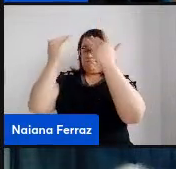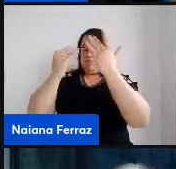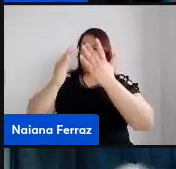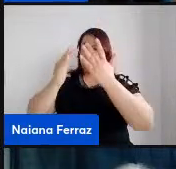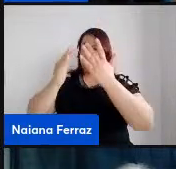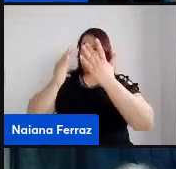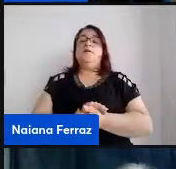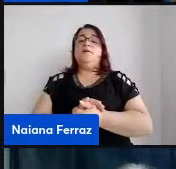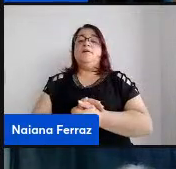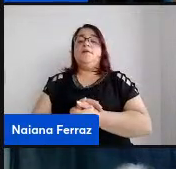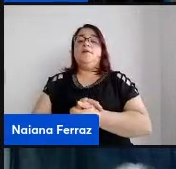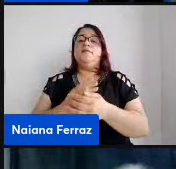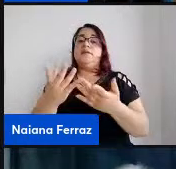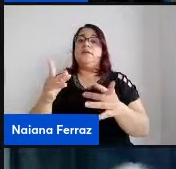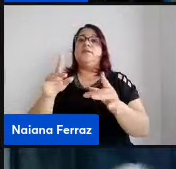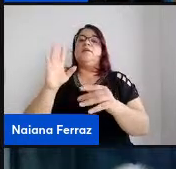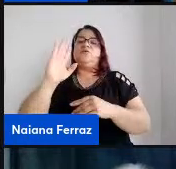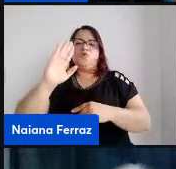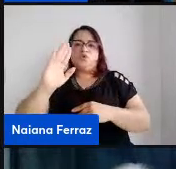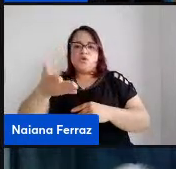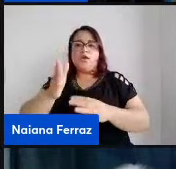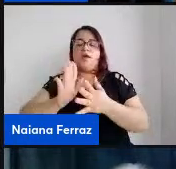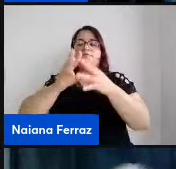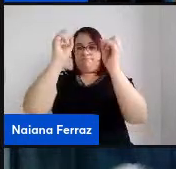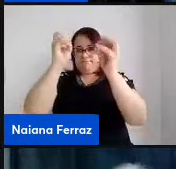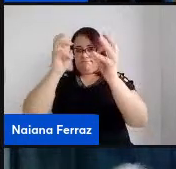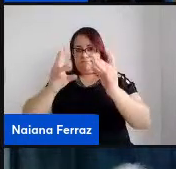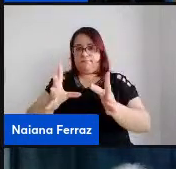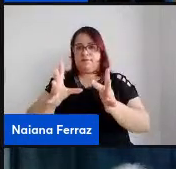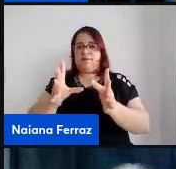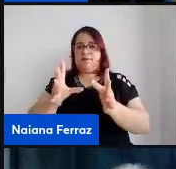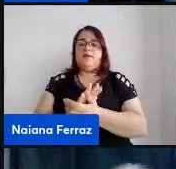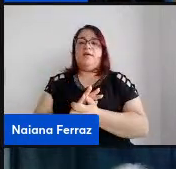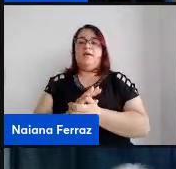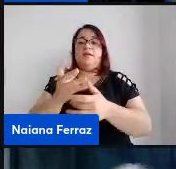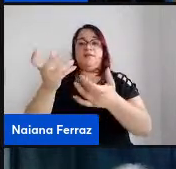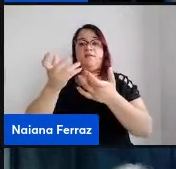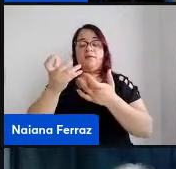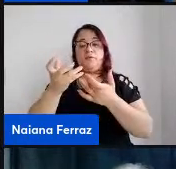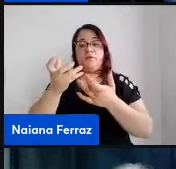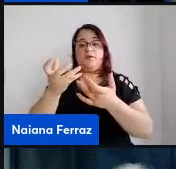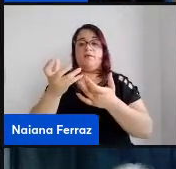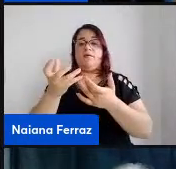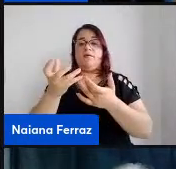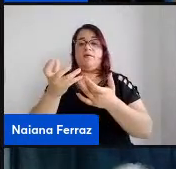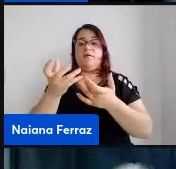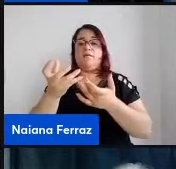bem colocado, e eu queria repisar isto, a